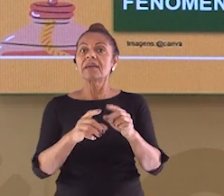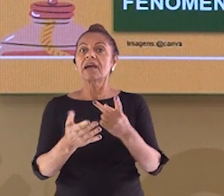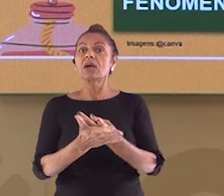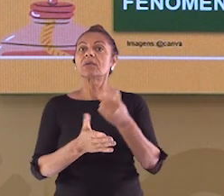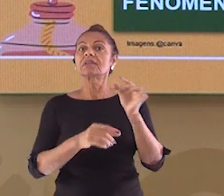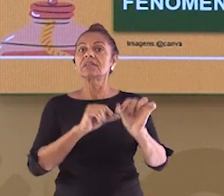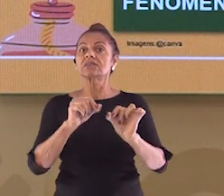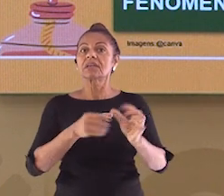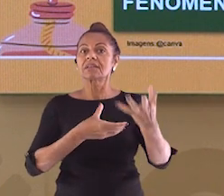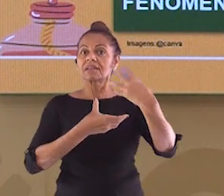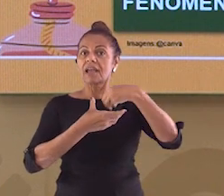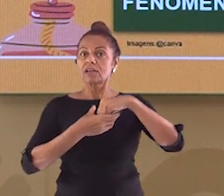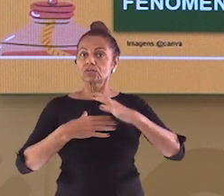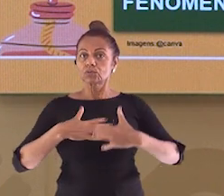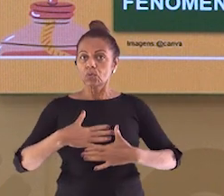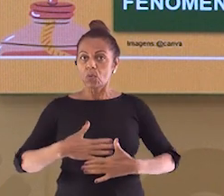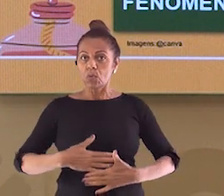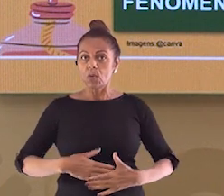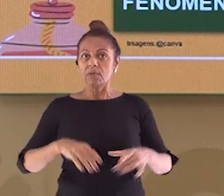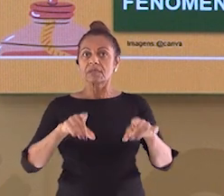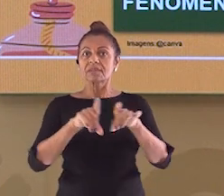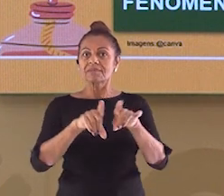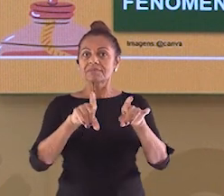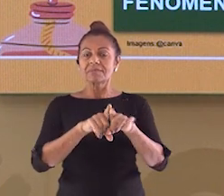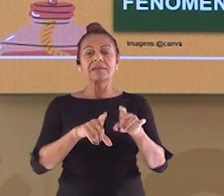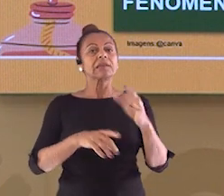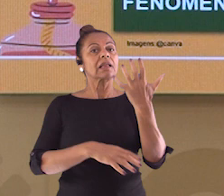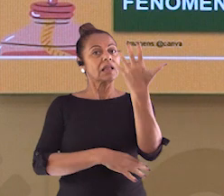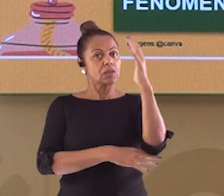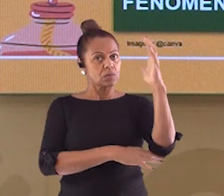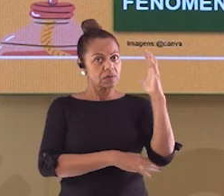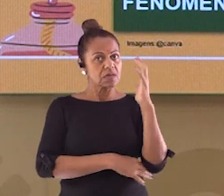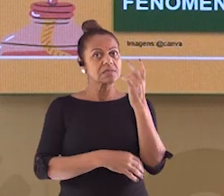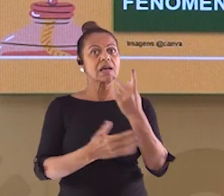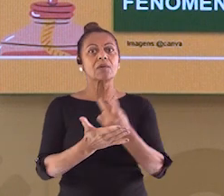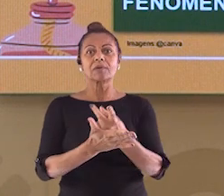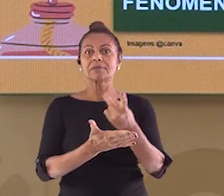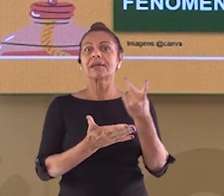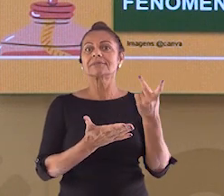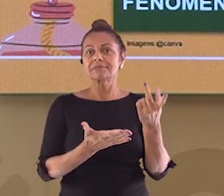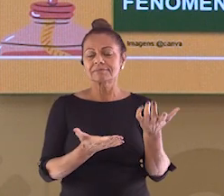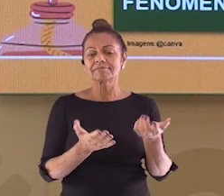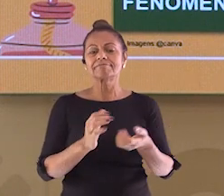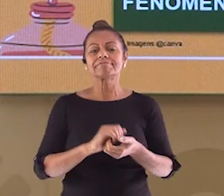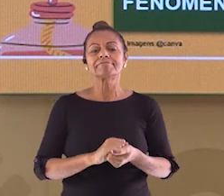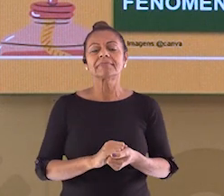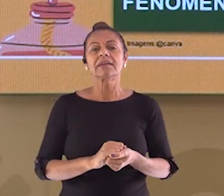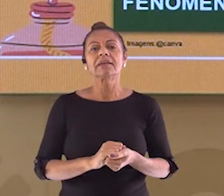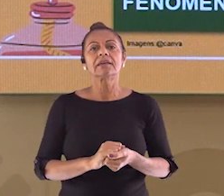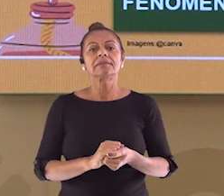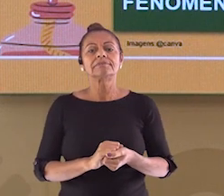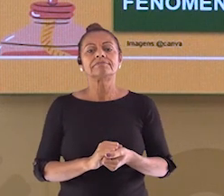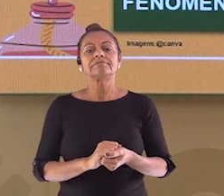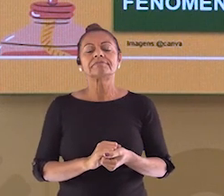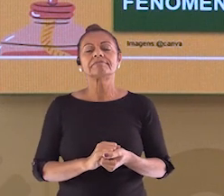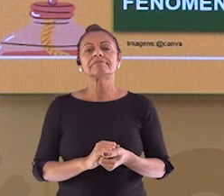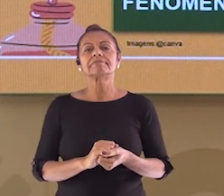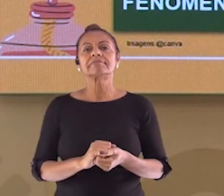na natureza e no nosso corpo. Diferenciamos um fenômeno químico de um fenômeno